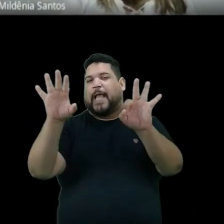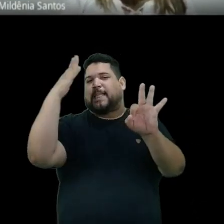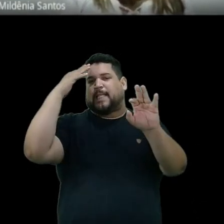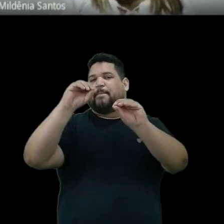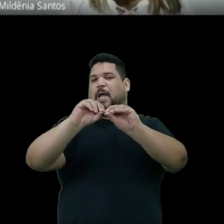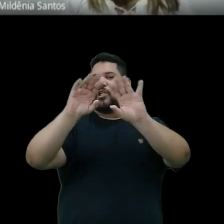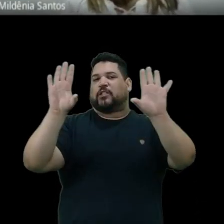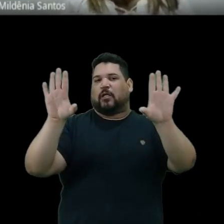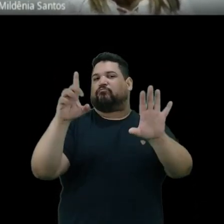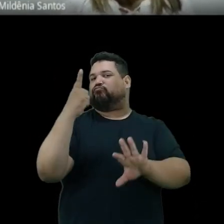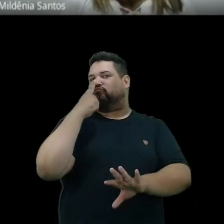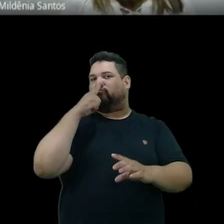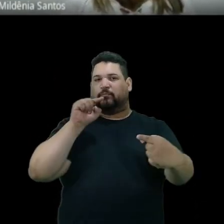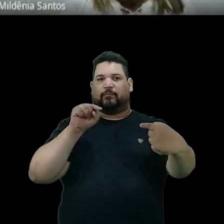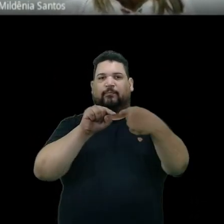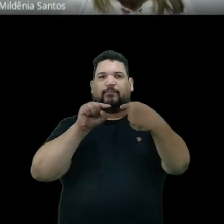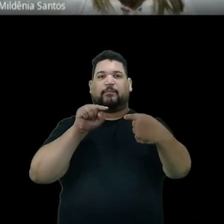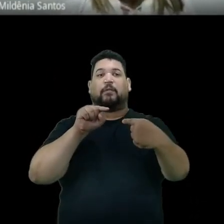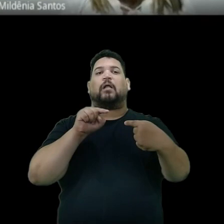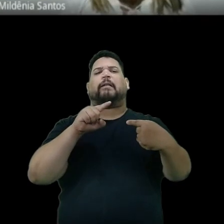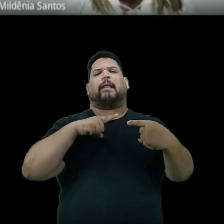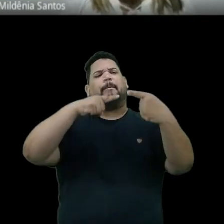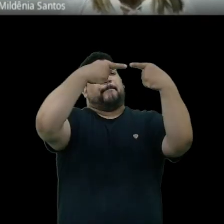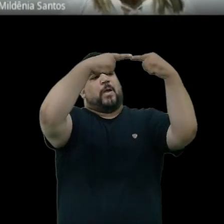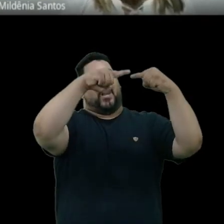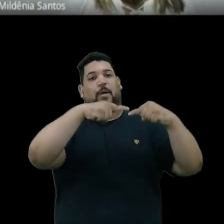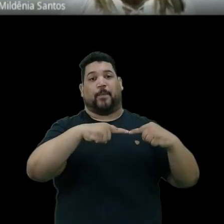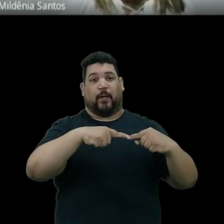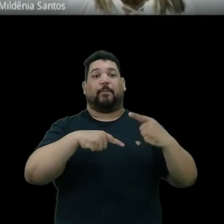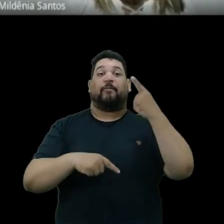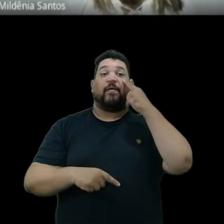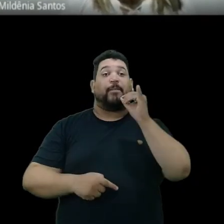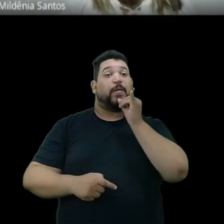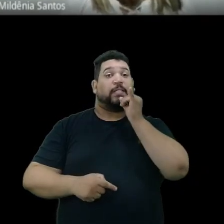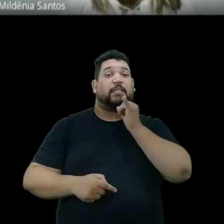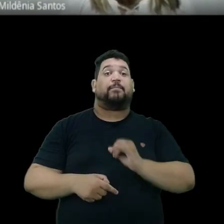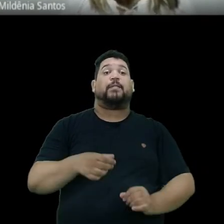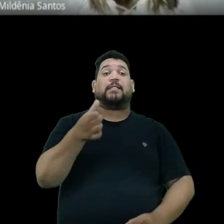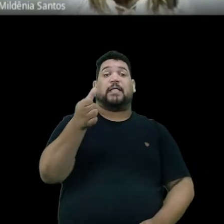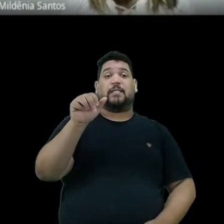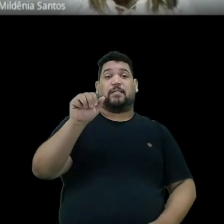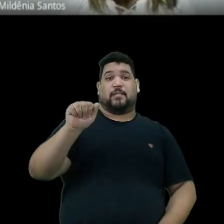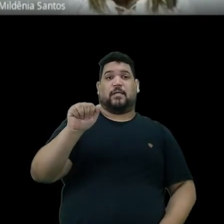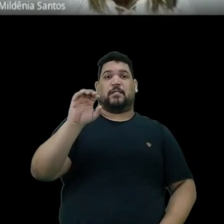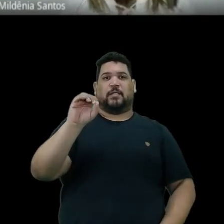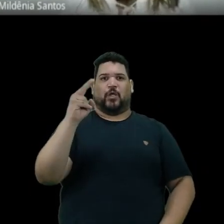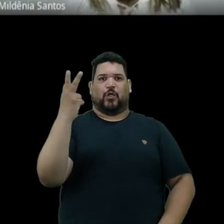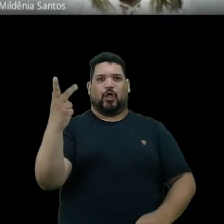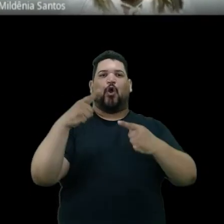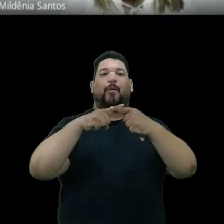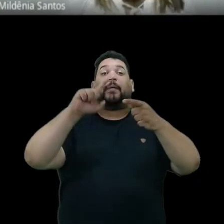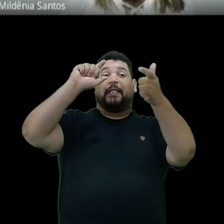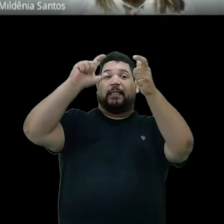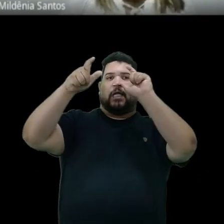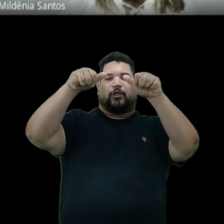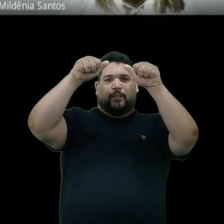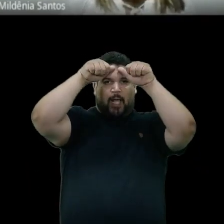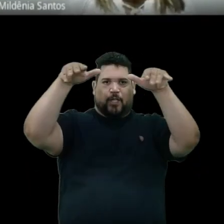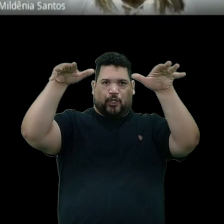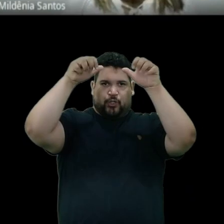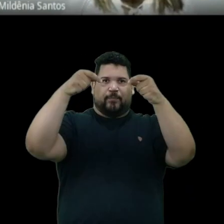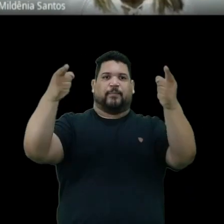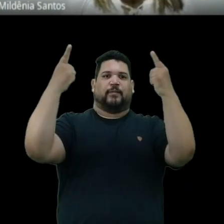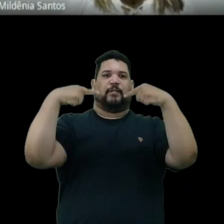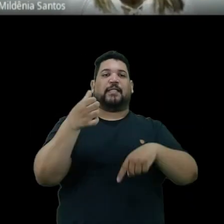vendo que ele vai tendo as suas variações. Exemplo, no 6A02, transtorno do espectro do autismo. Quando vem o